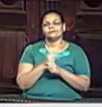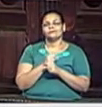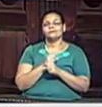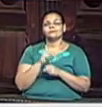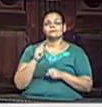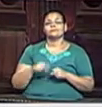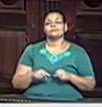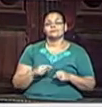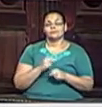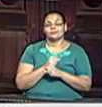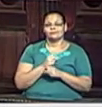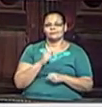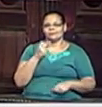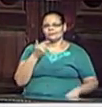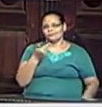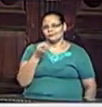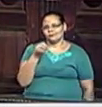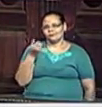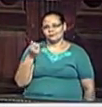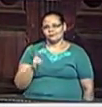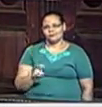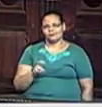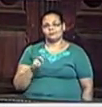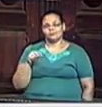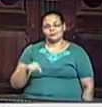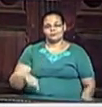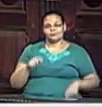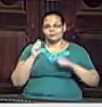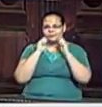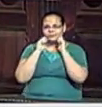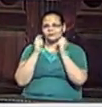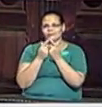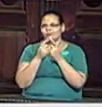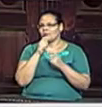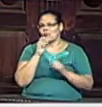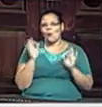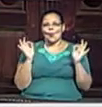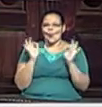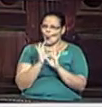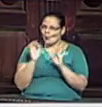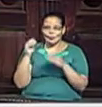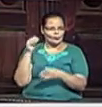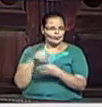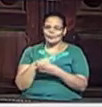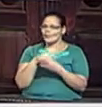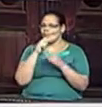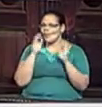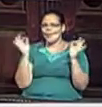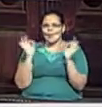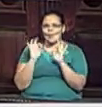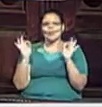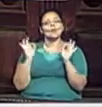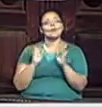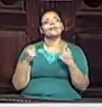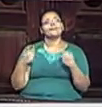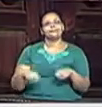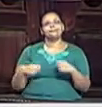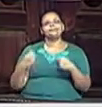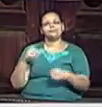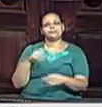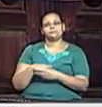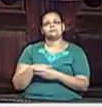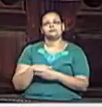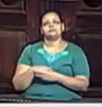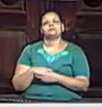de 2015, que estão na casa e ainda não foram votadas, porque elas têm que ser votadas antes